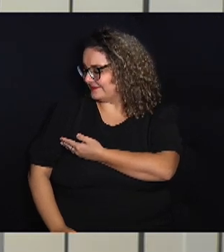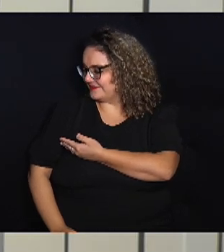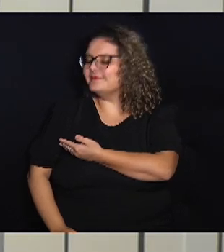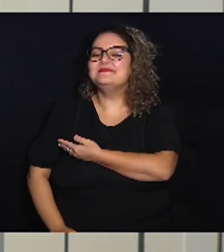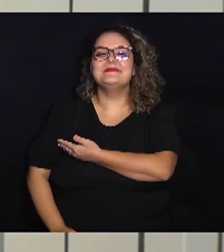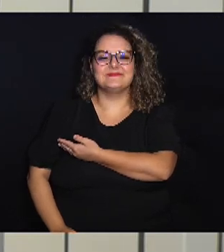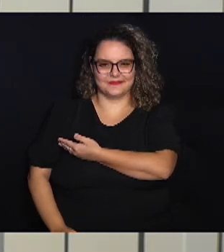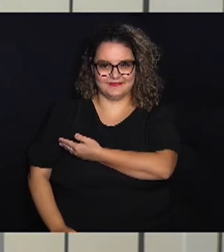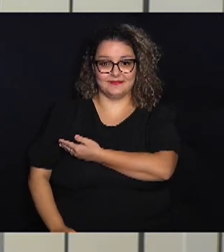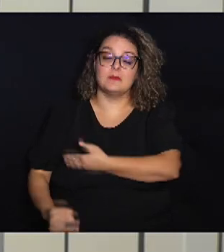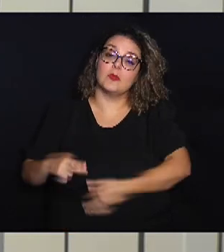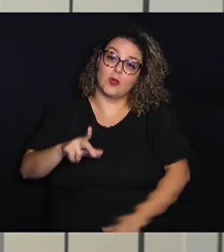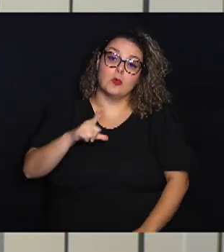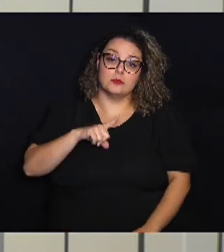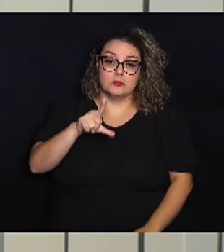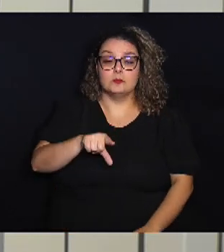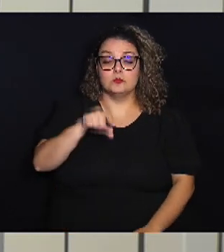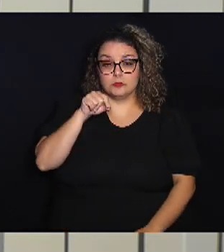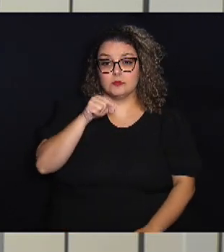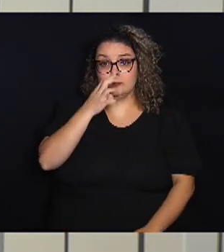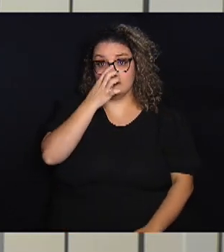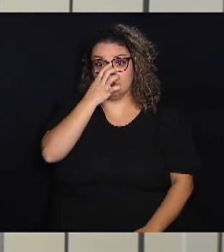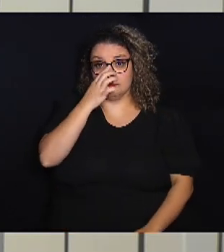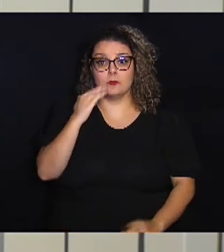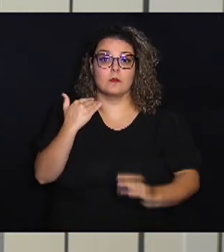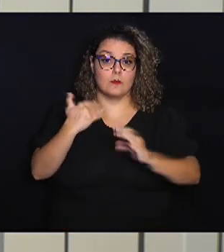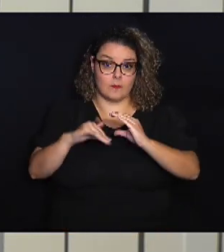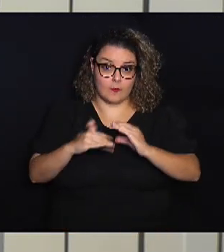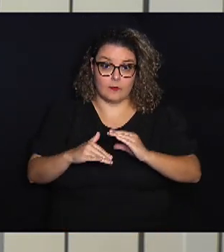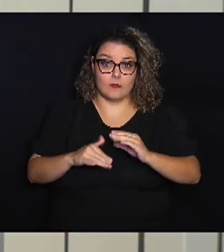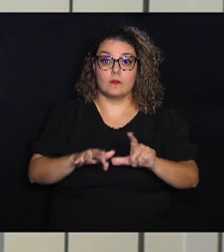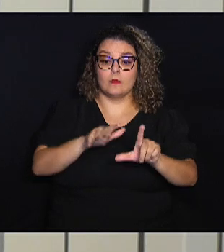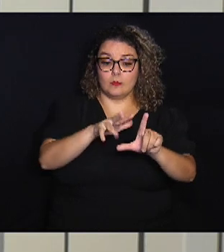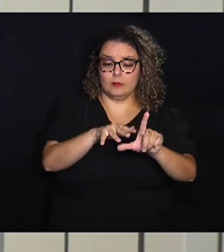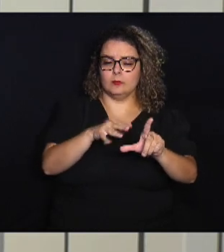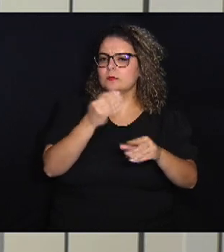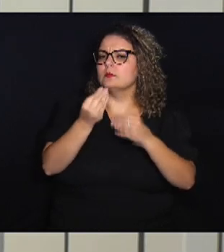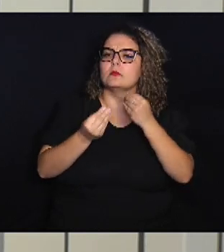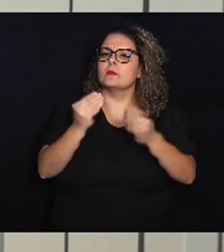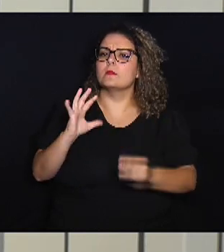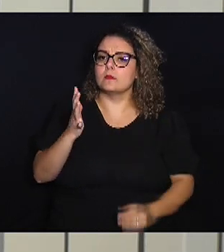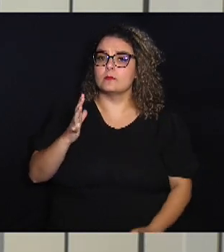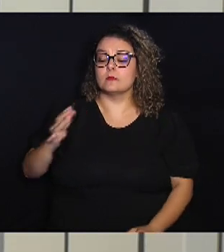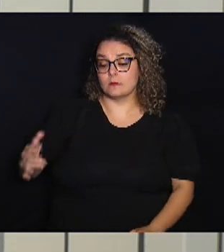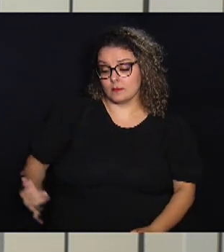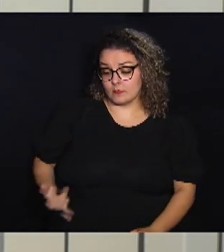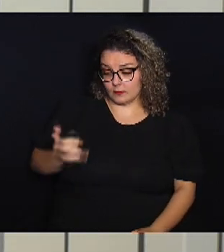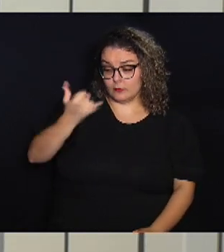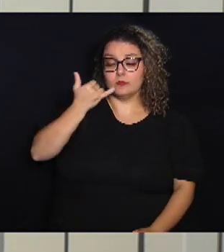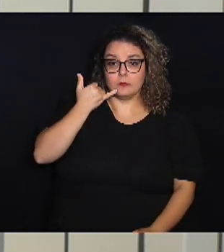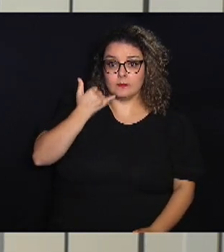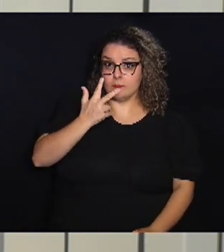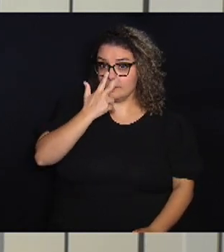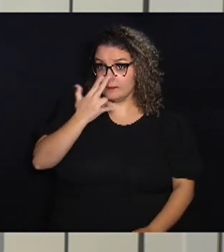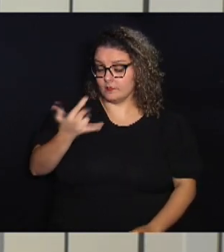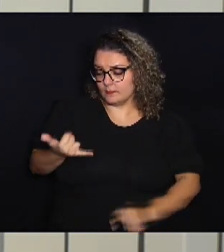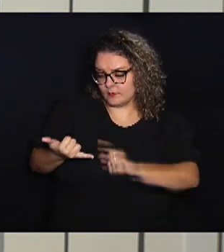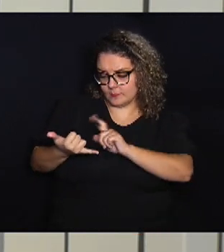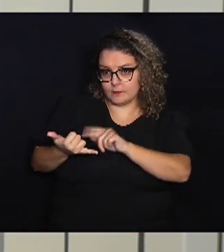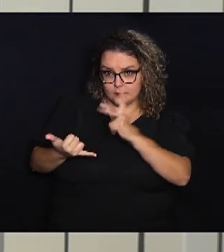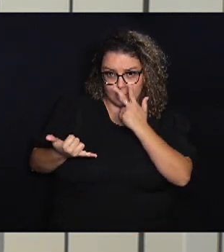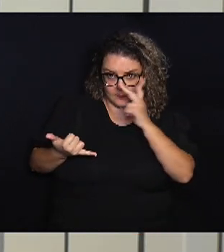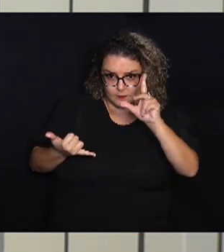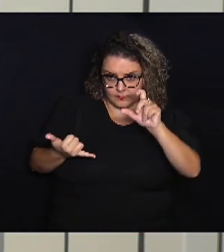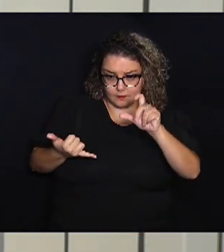978293776. Ou você tem a opção de enviar esta mensagem pelo nosso QR Code. Com a câmera do seu celular apontada para o QR